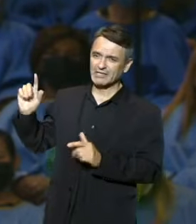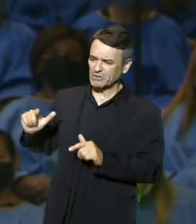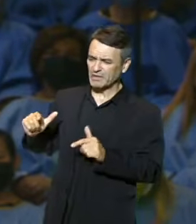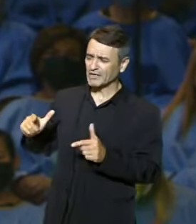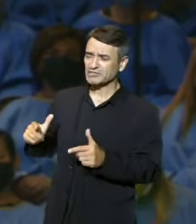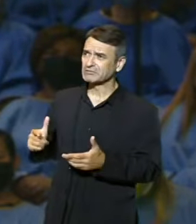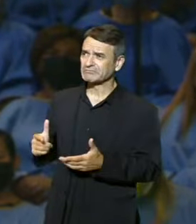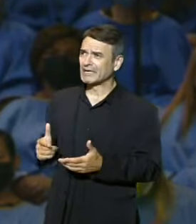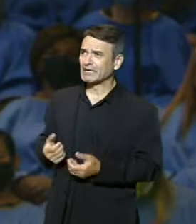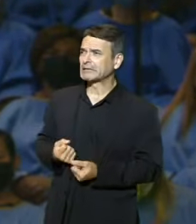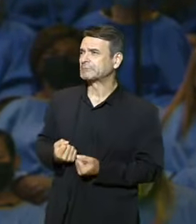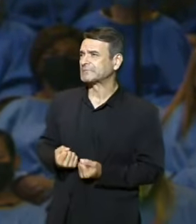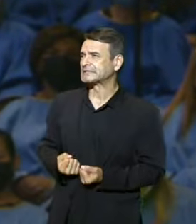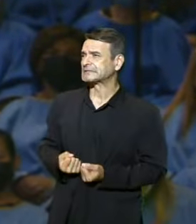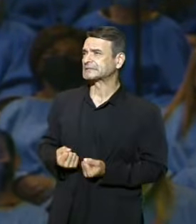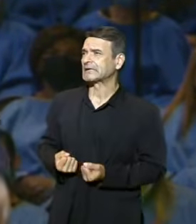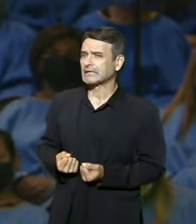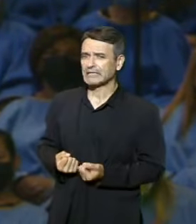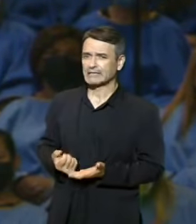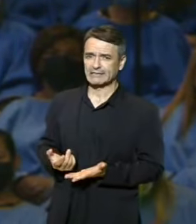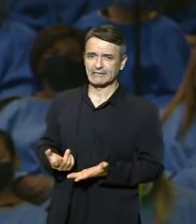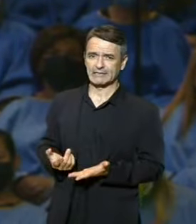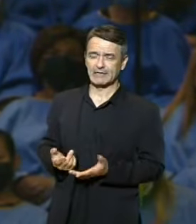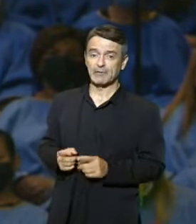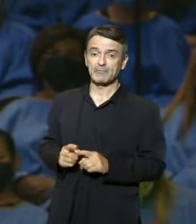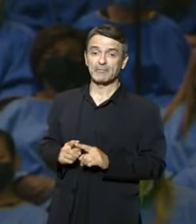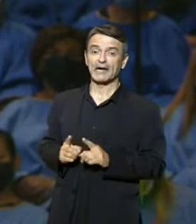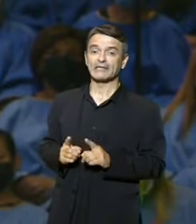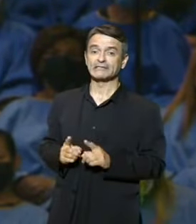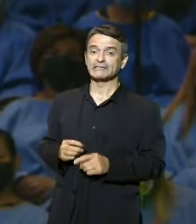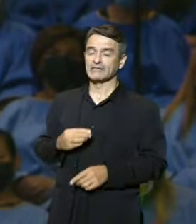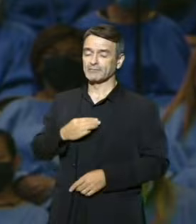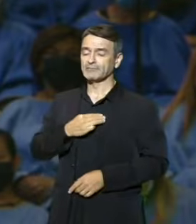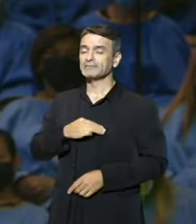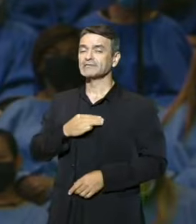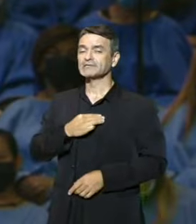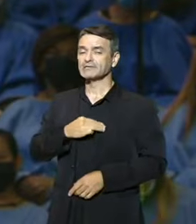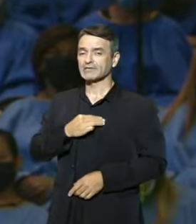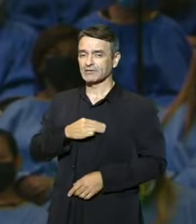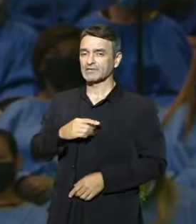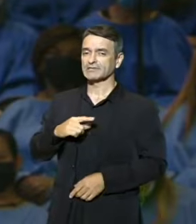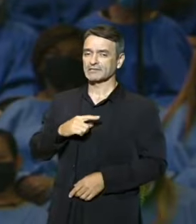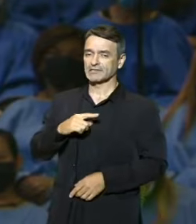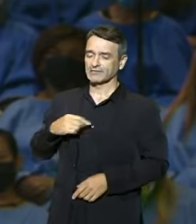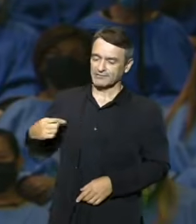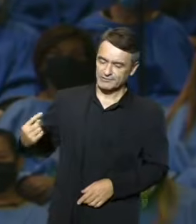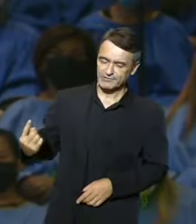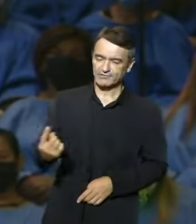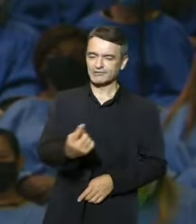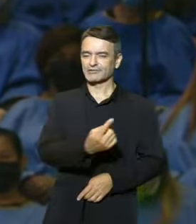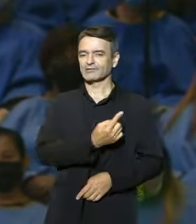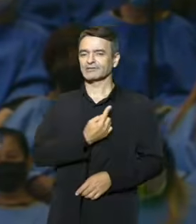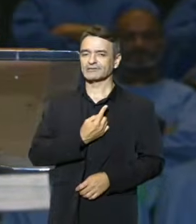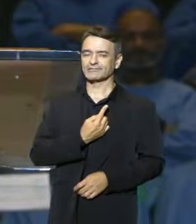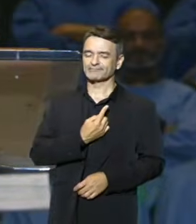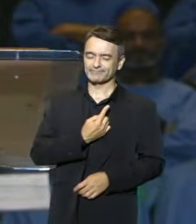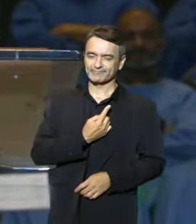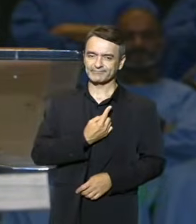quanto a que deveria para comigo, mas que tem misericórdia de mim, e ainda